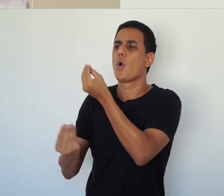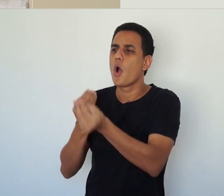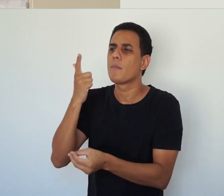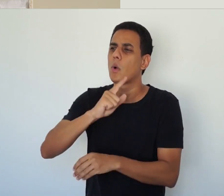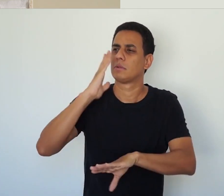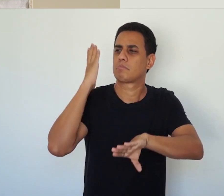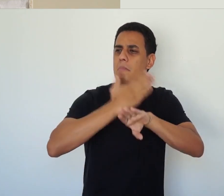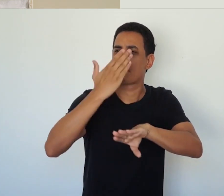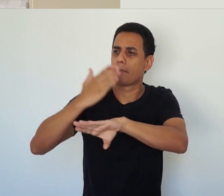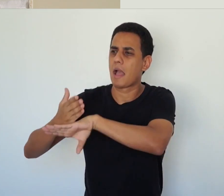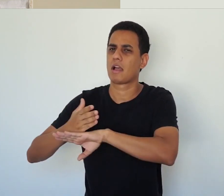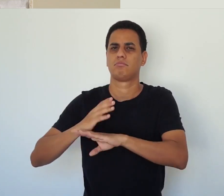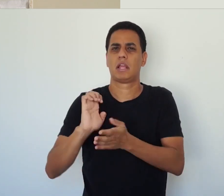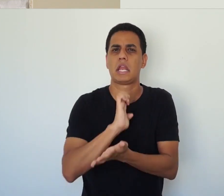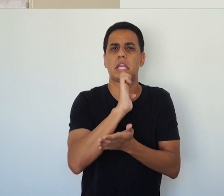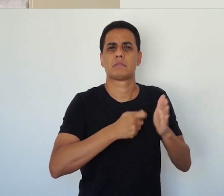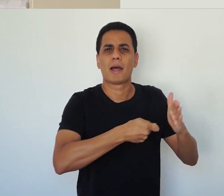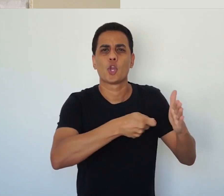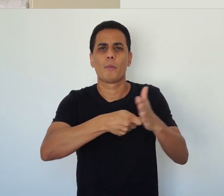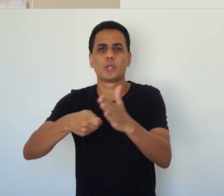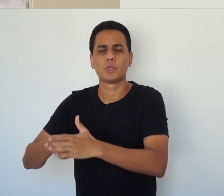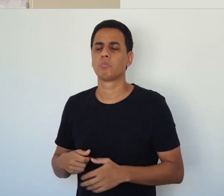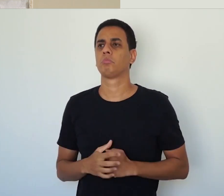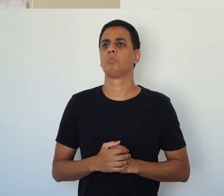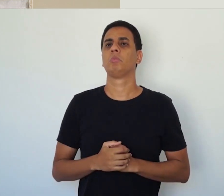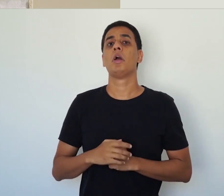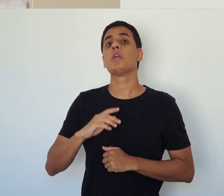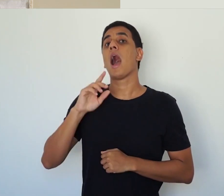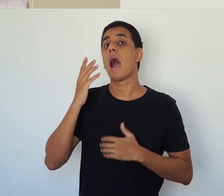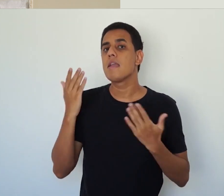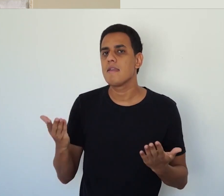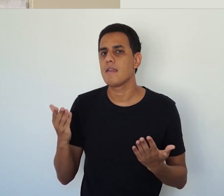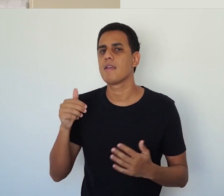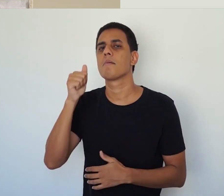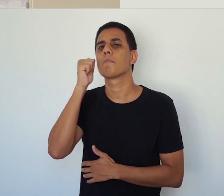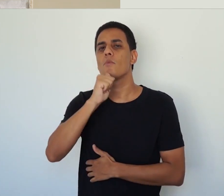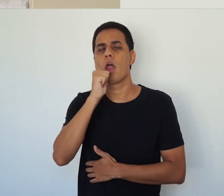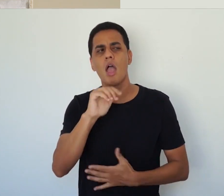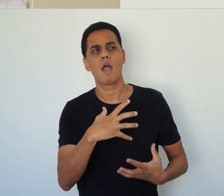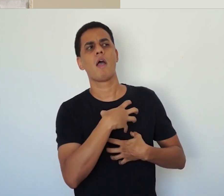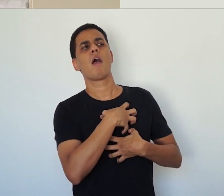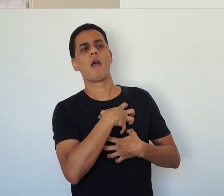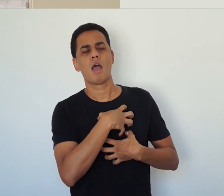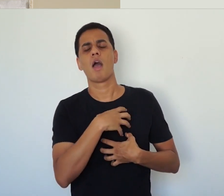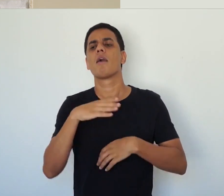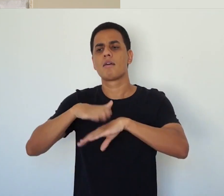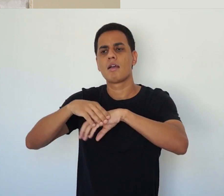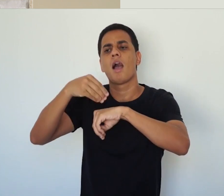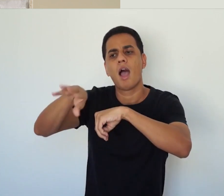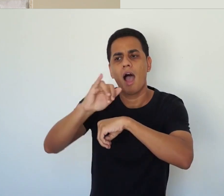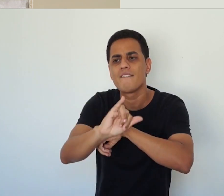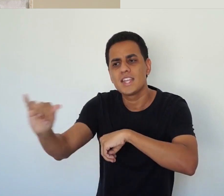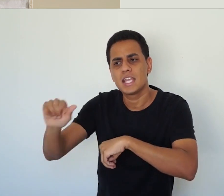como havia matado todos aqueles profetas à espada. Por isso Jezabel mandou um mensageiro a Elias